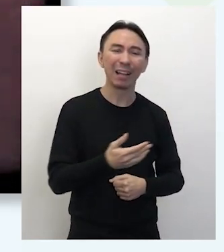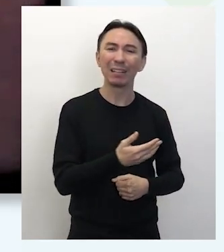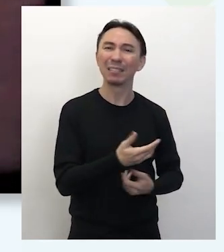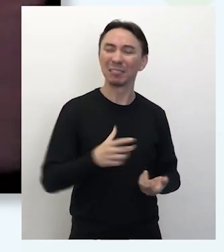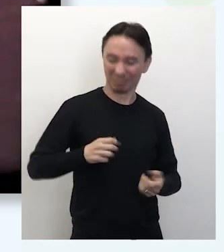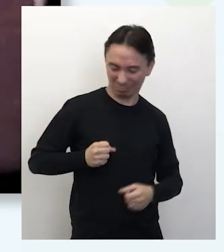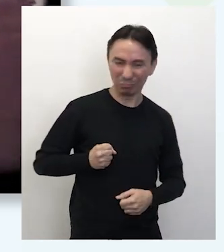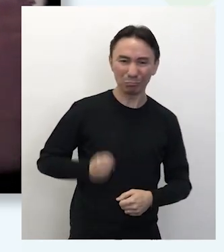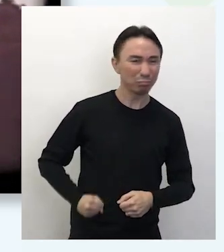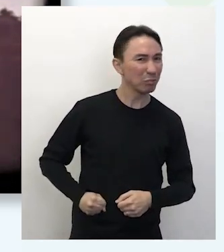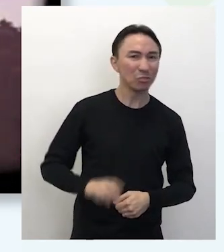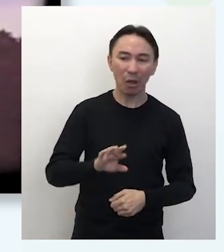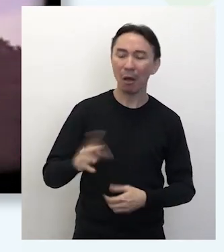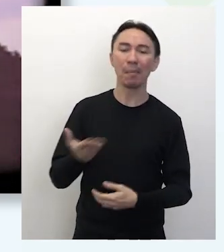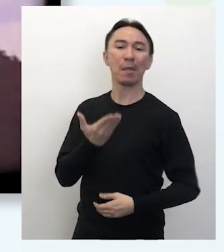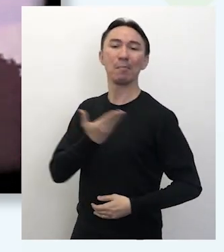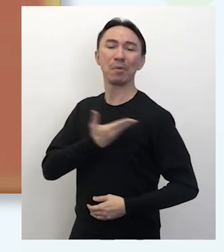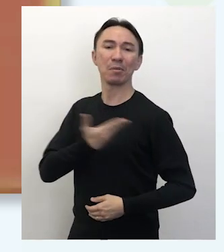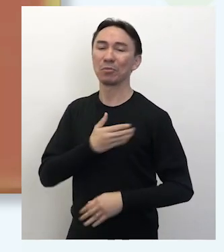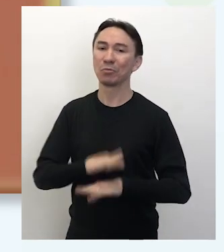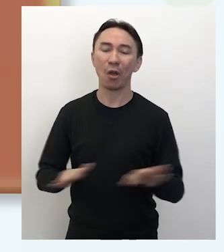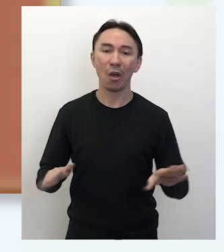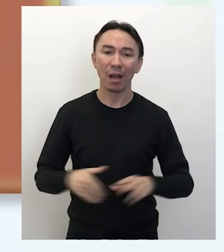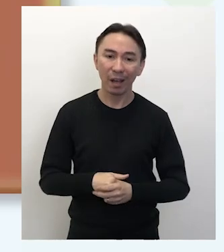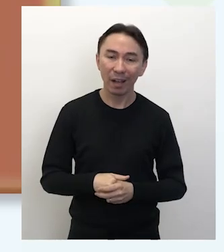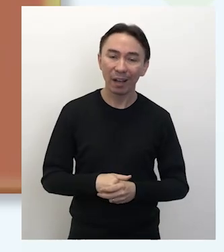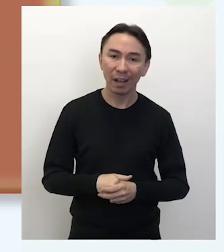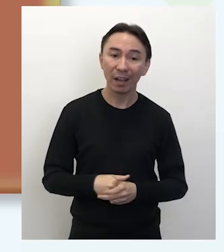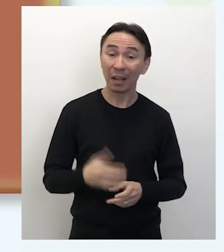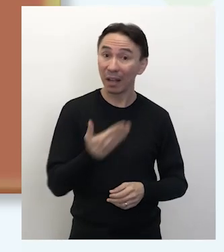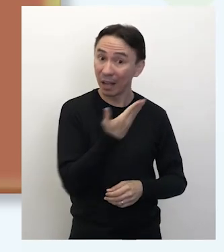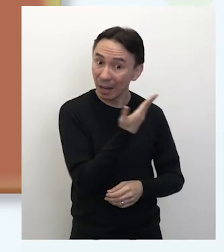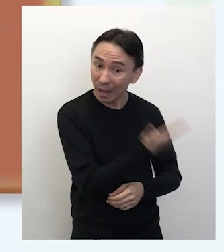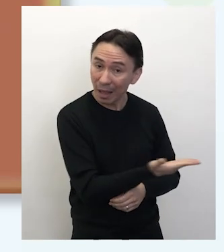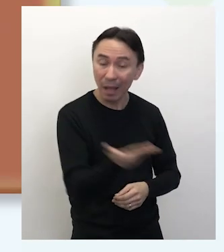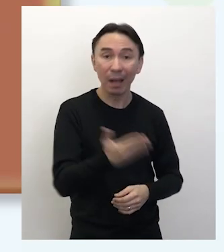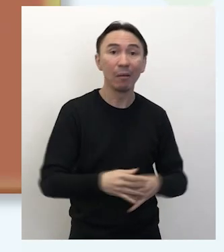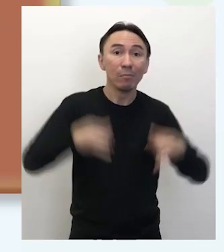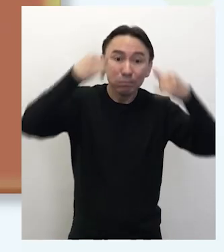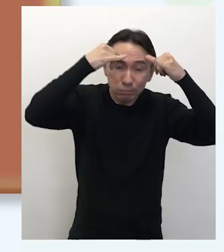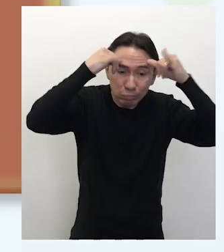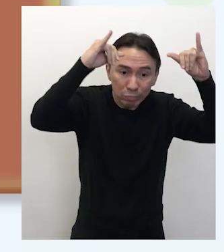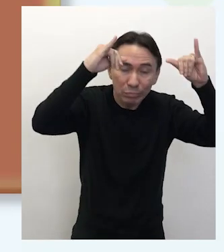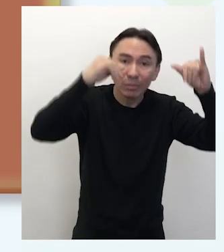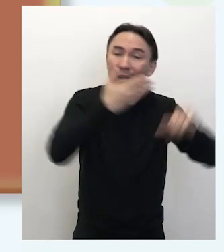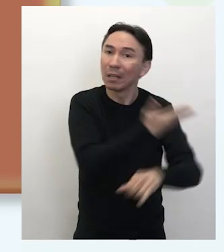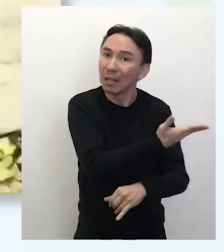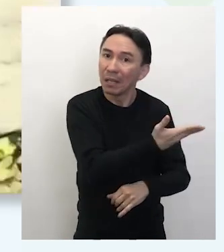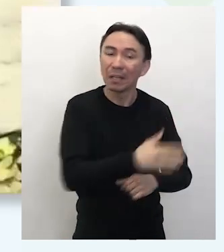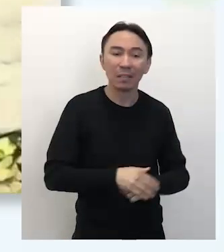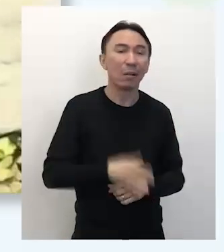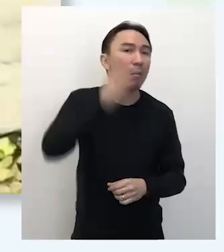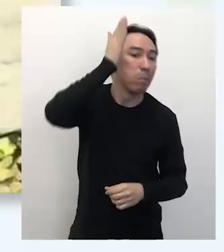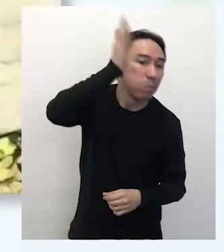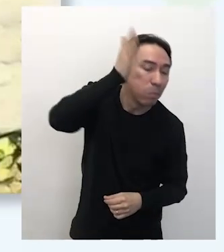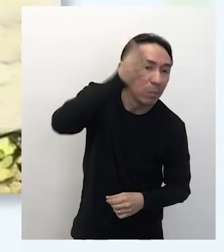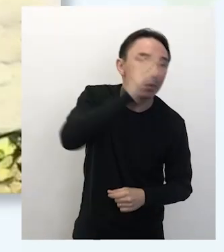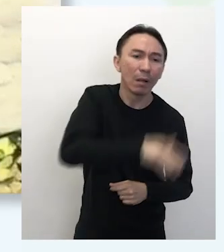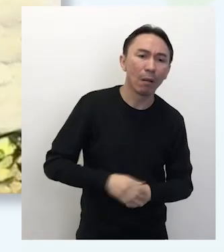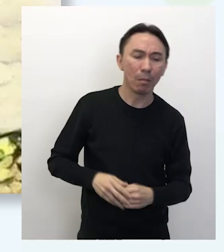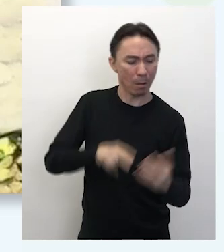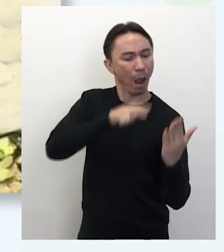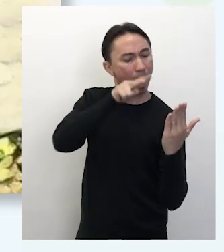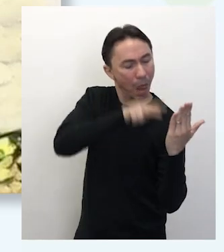amizade. Nesse tempo, o mestre burro lia, escrevia e contava.